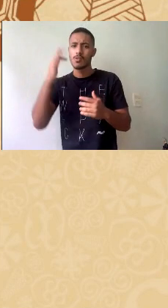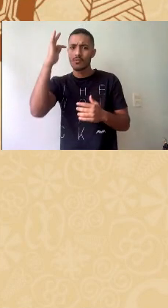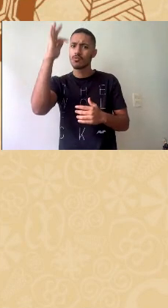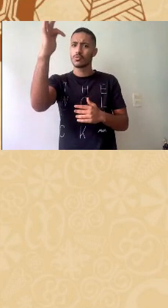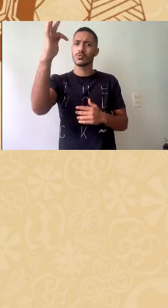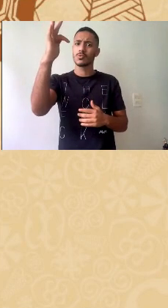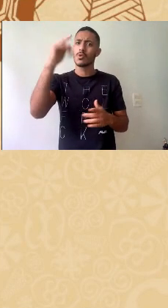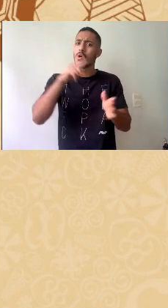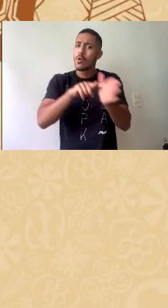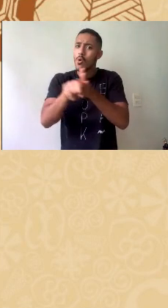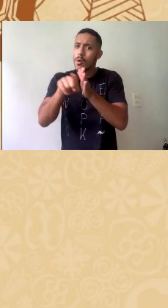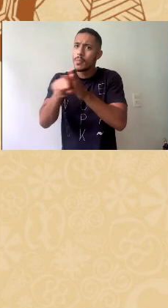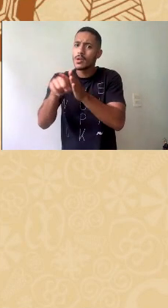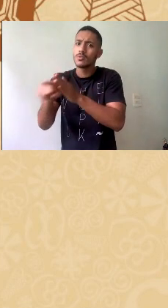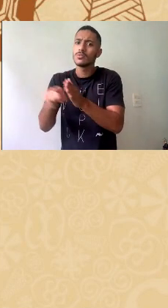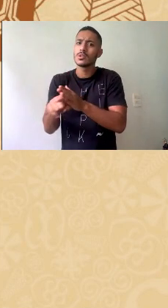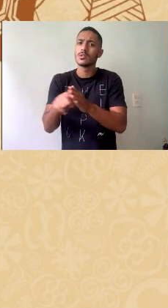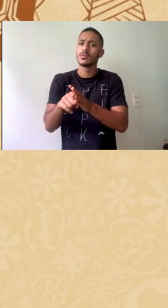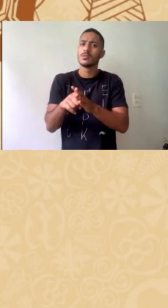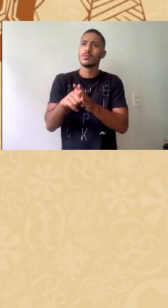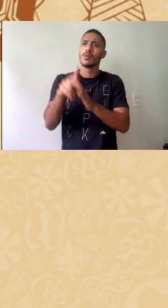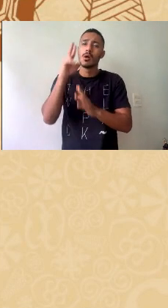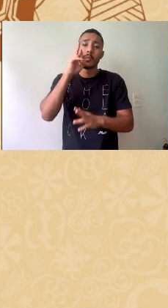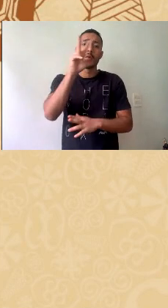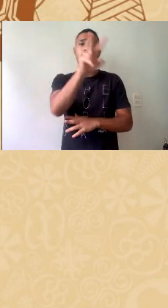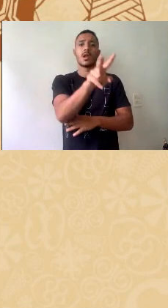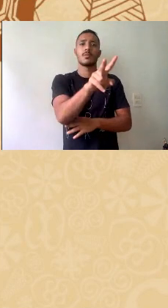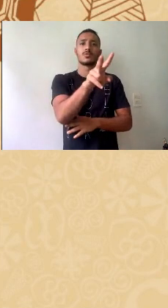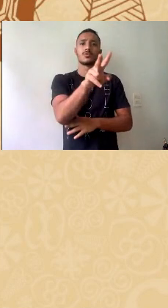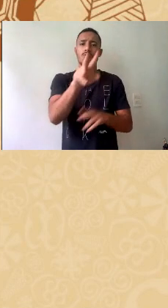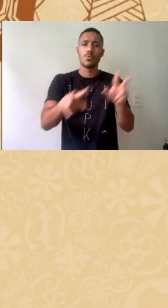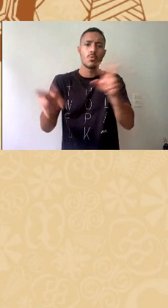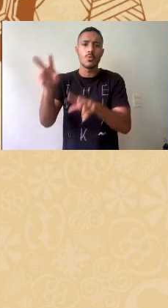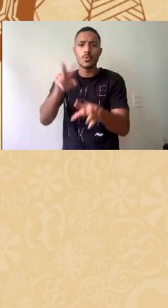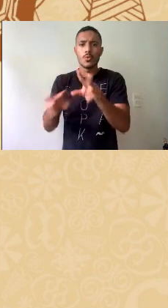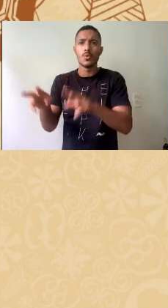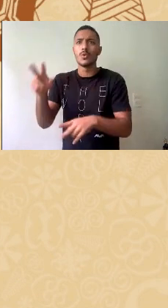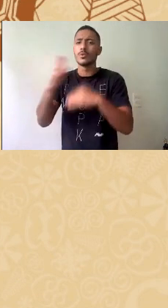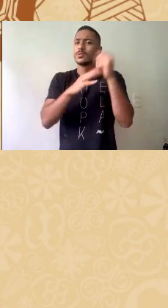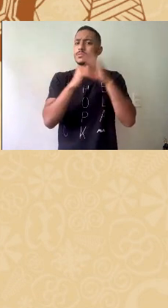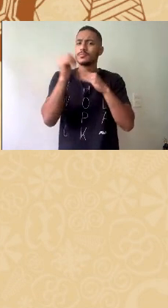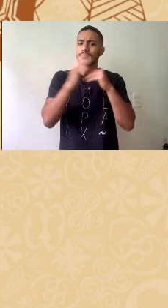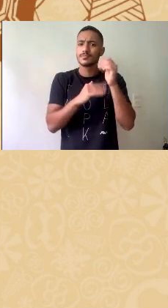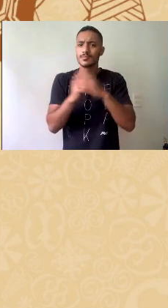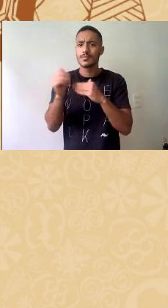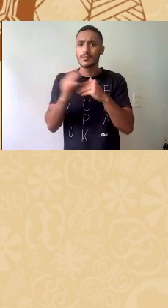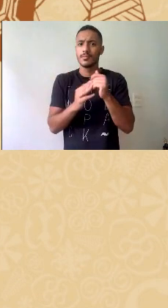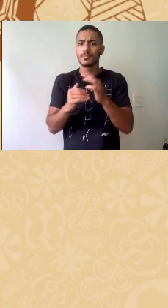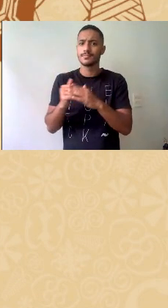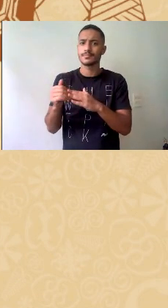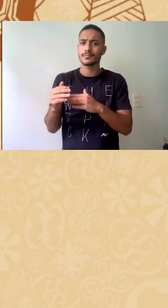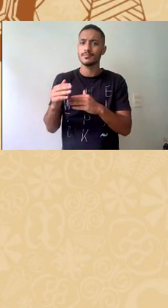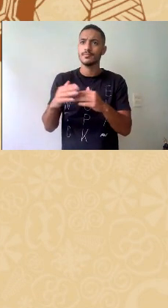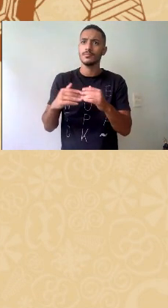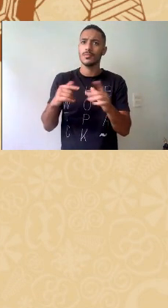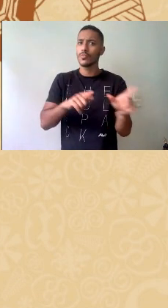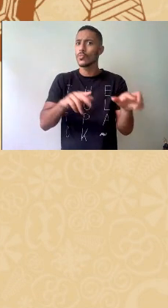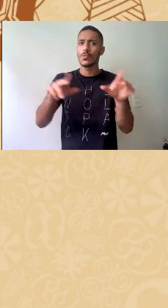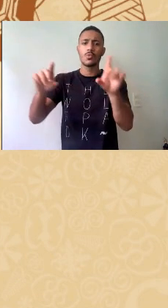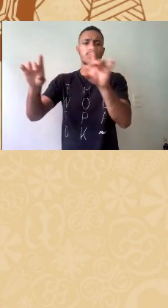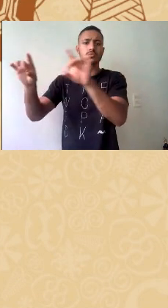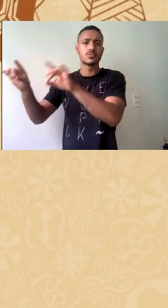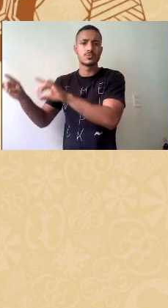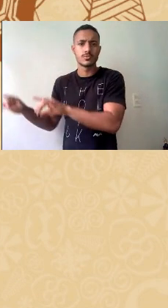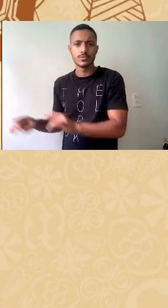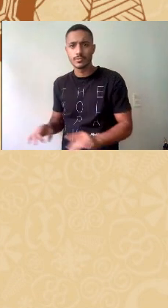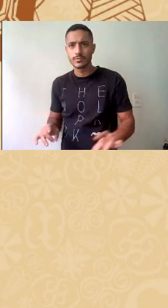Para olharmos para as nossas práticas, porque estamos no cotidiano, no dia a dia do sistema. Pode passar,